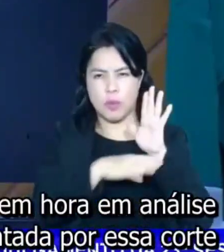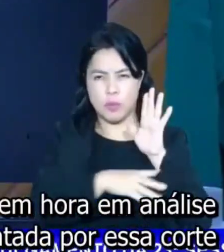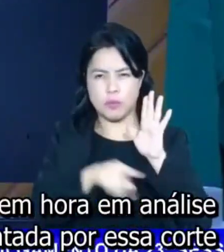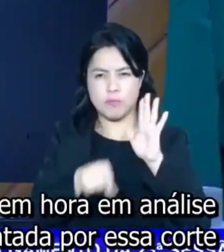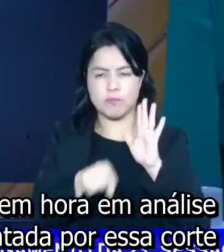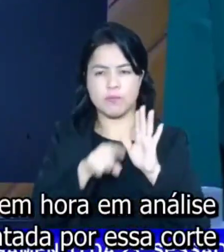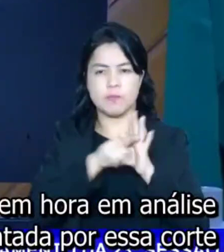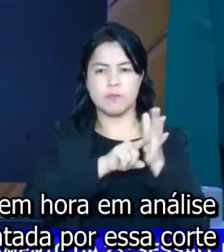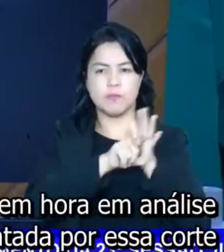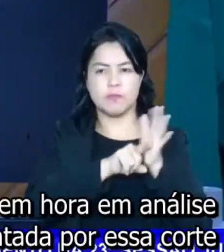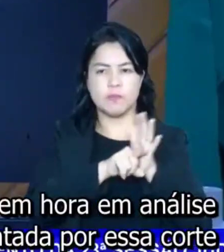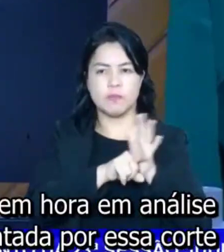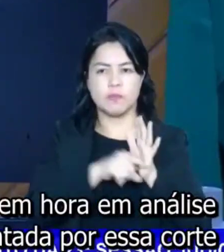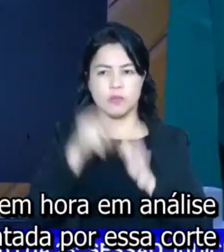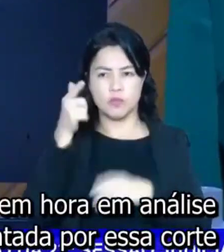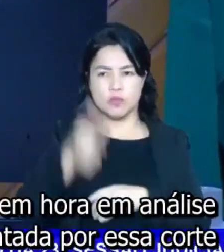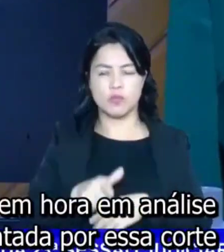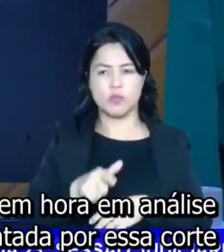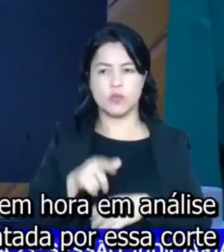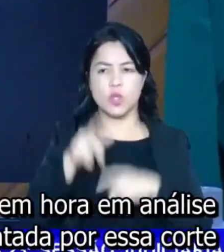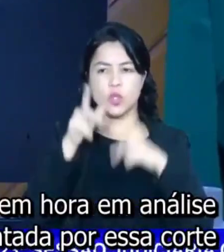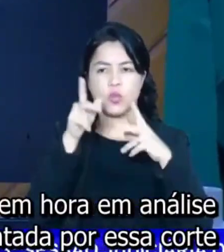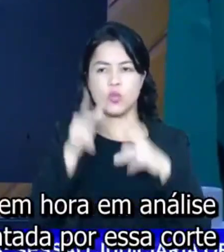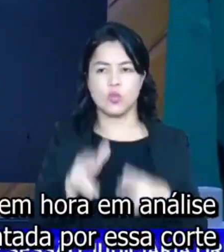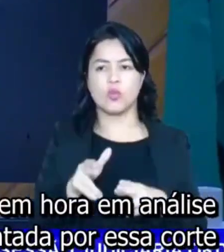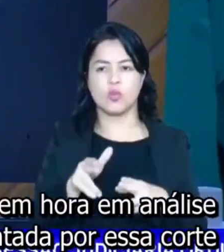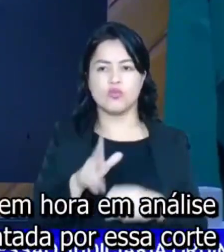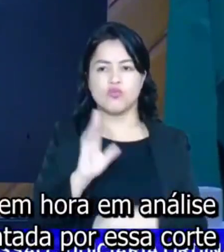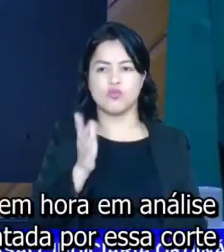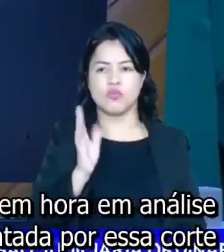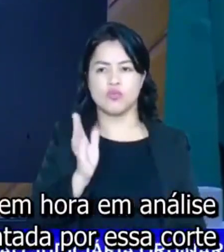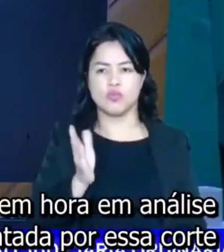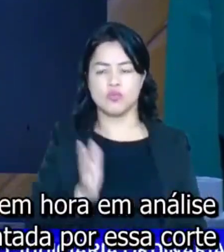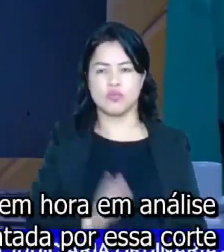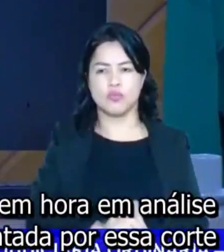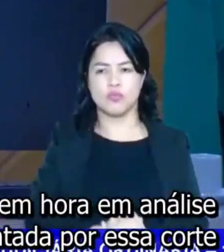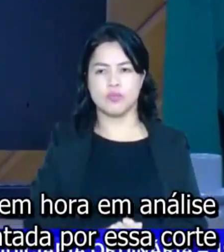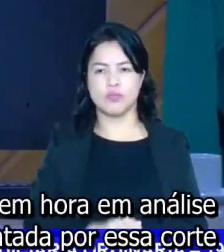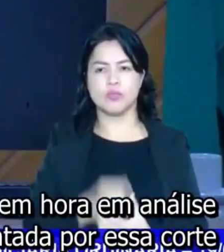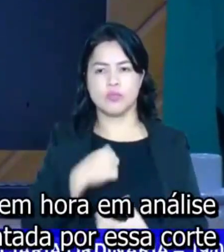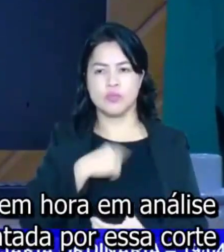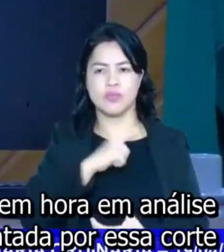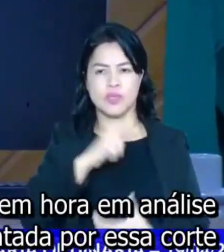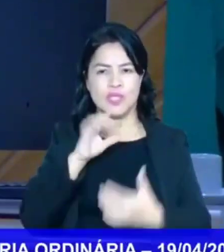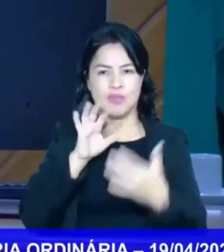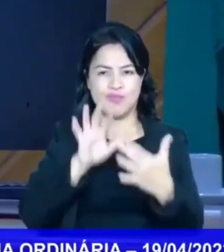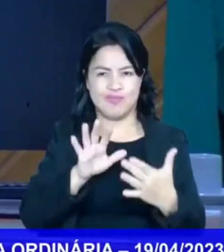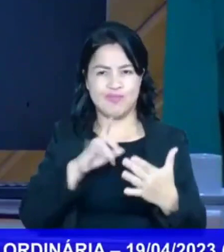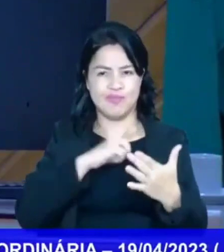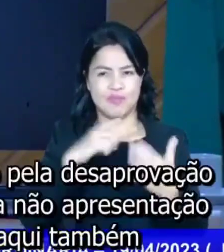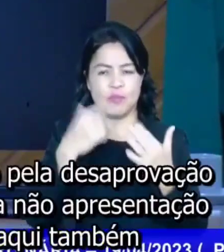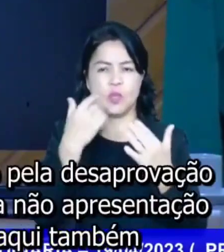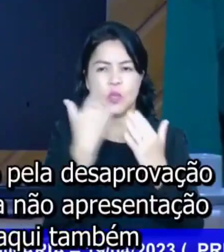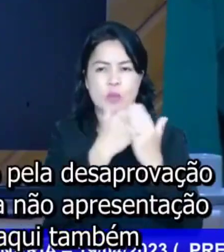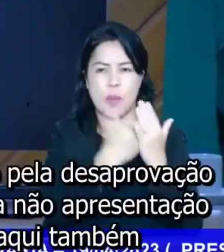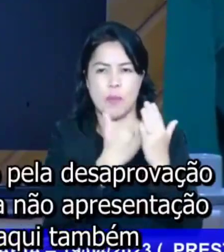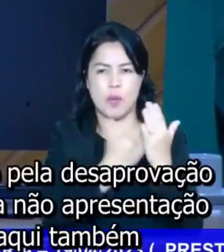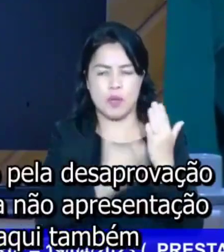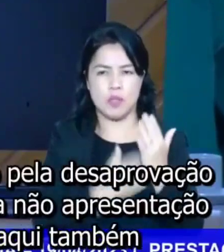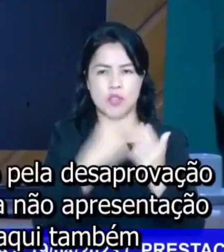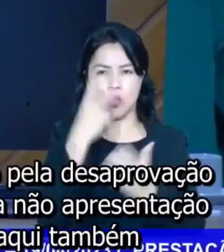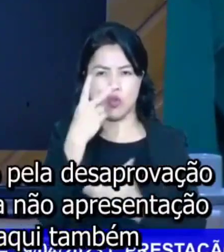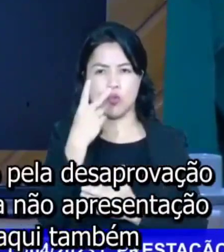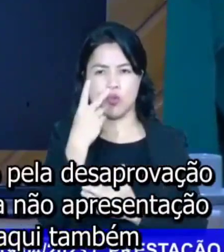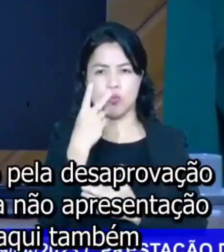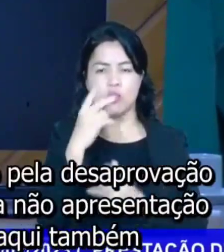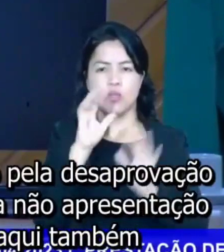doutor Pablo. Ou a mesma situação que já foi enfrentada por essa corte nas duas últimas